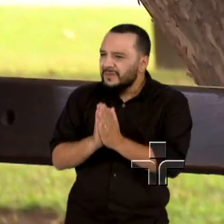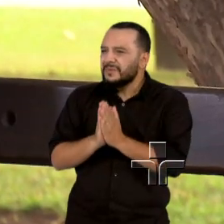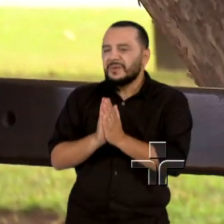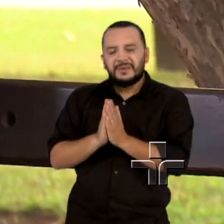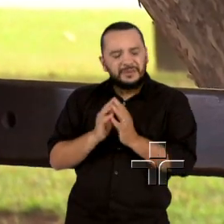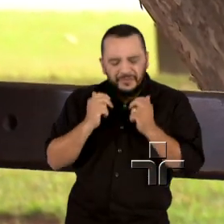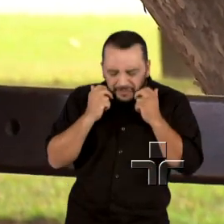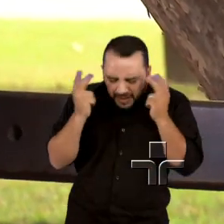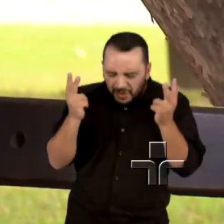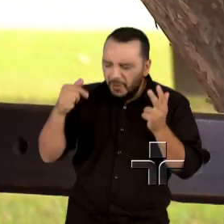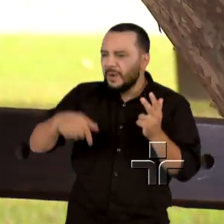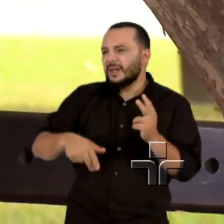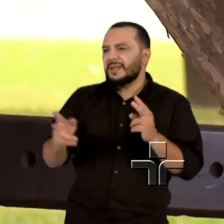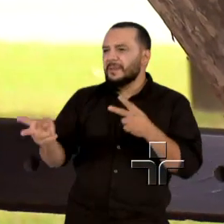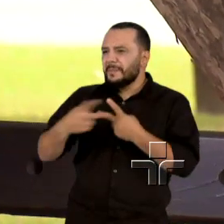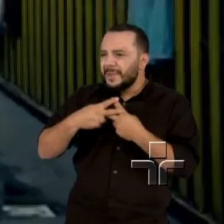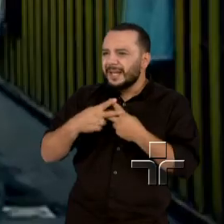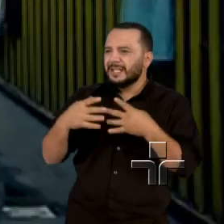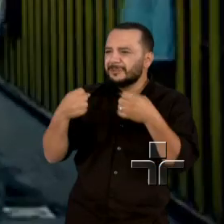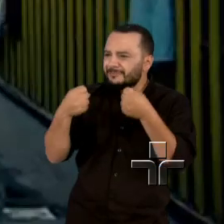humilhante.